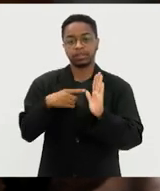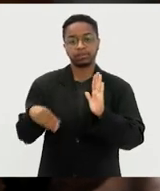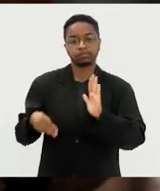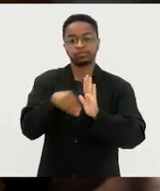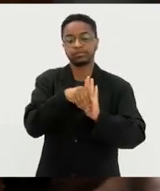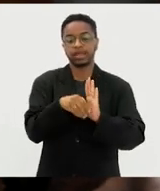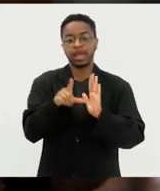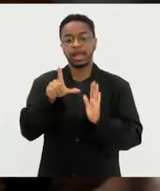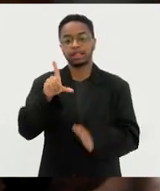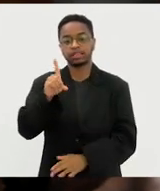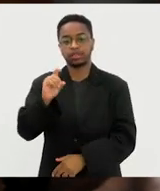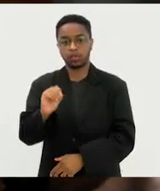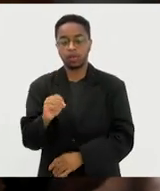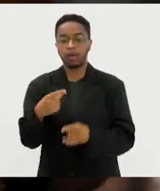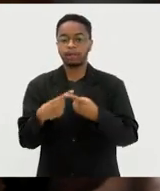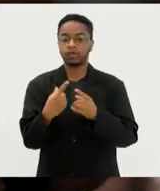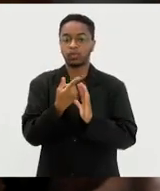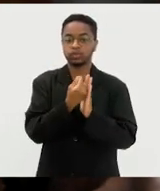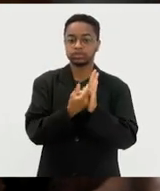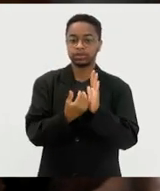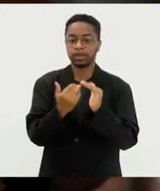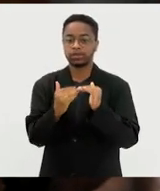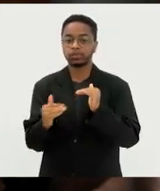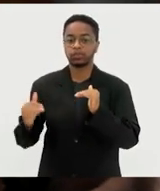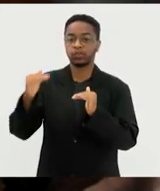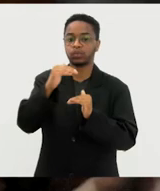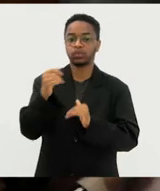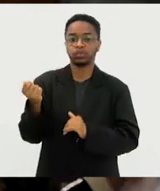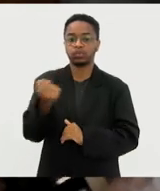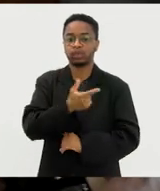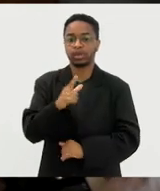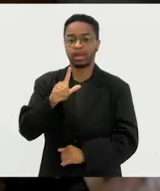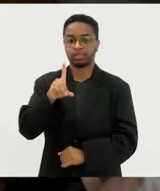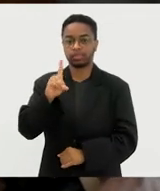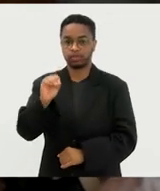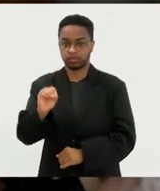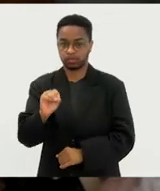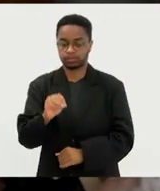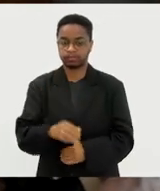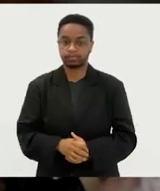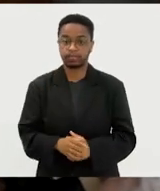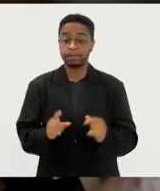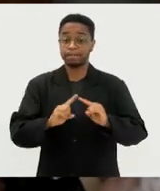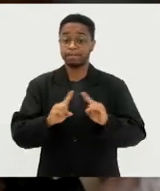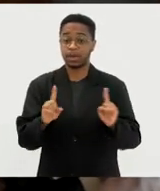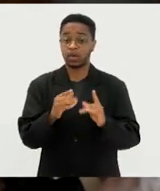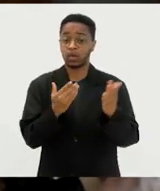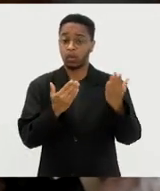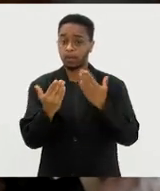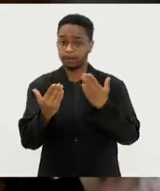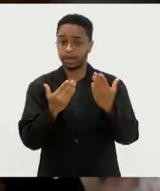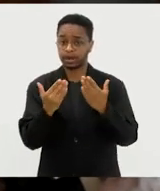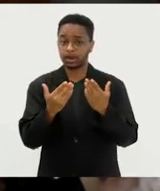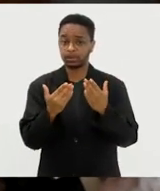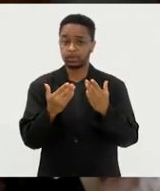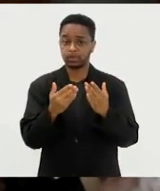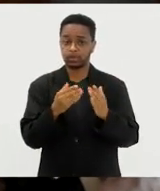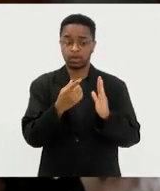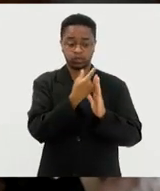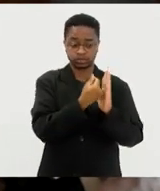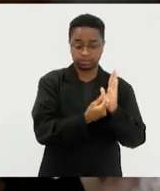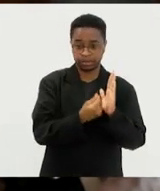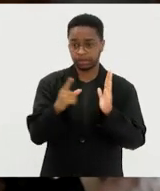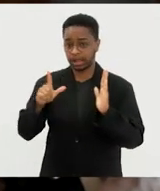o orçamentário foi muito maior que o previsto na LDO. Entre a LDO e o orçamento cresceu 5 bi. Isso mesmo.